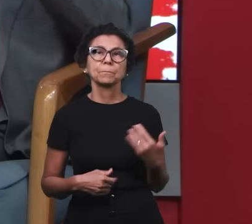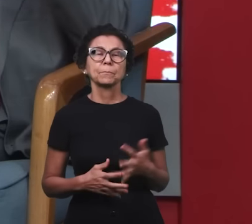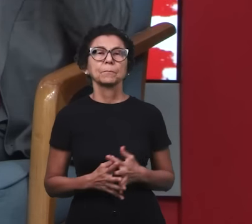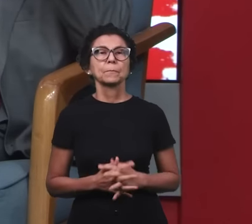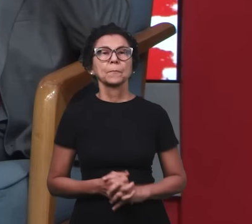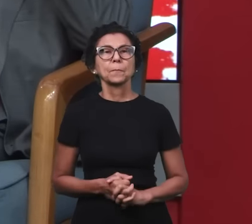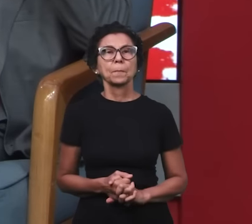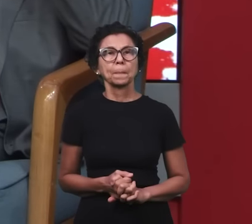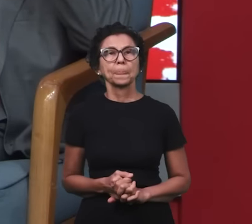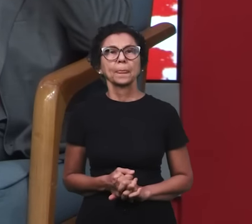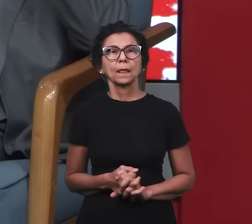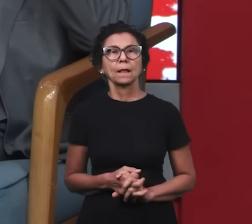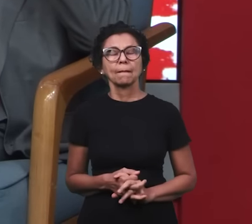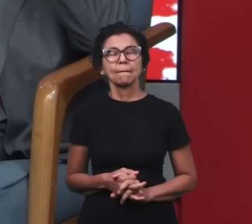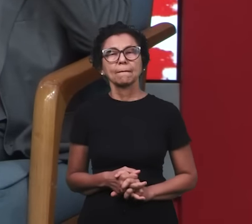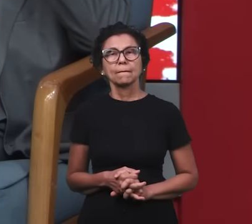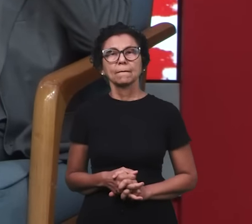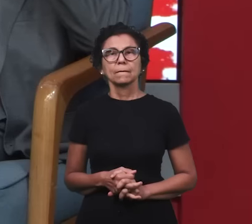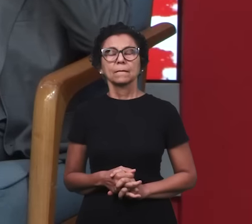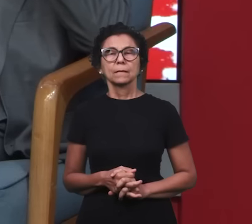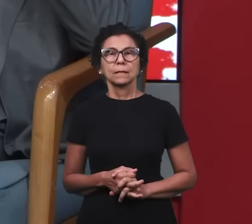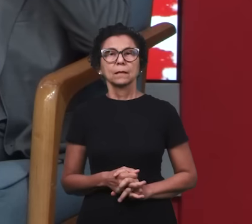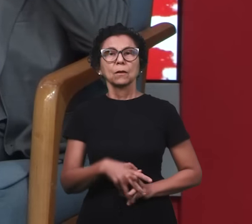Lá no Velho Testamento,